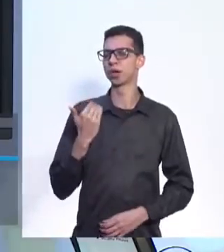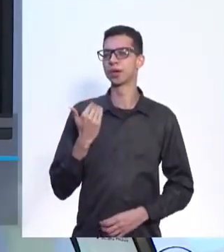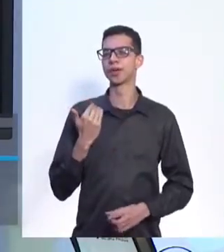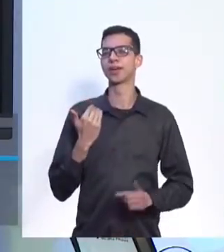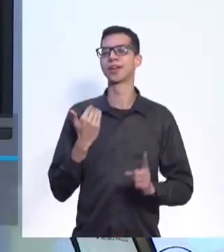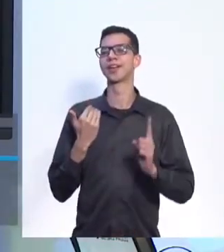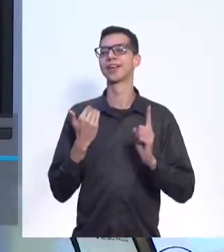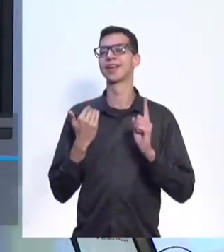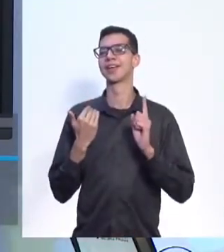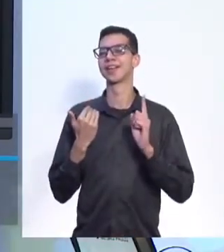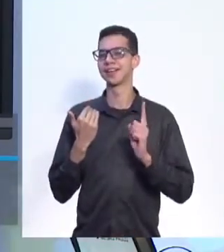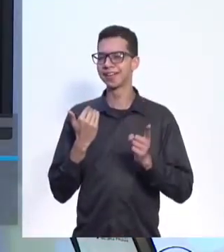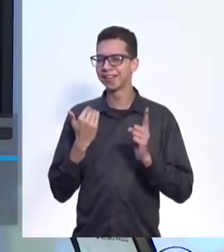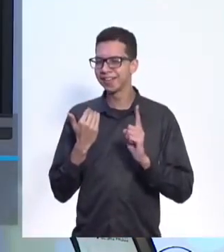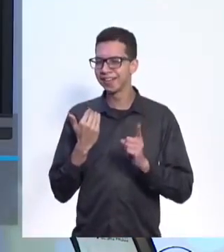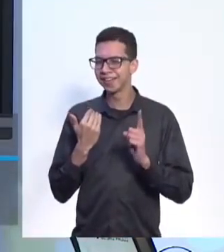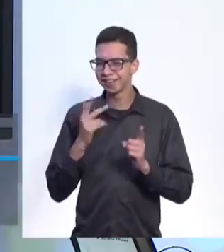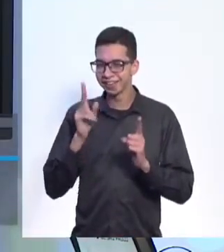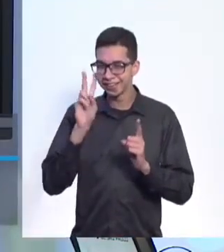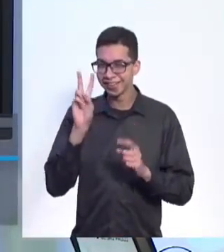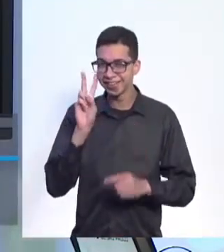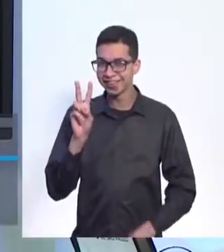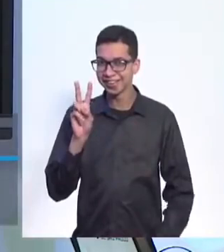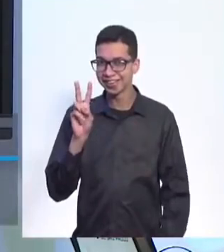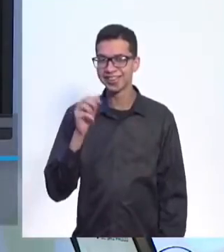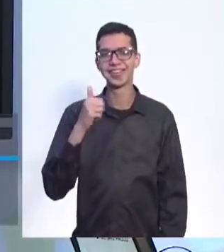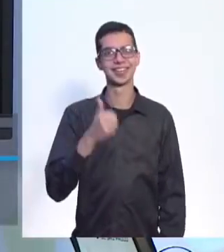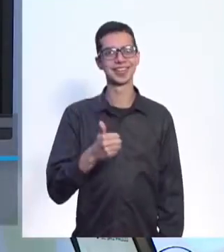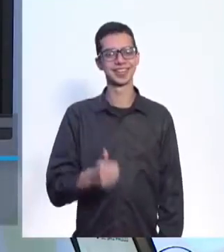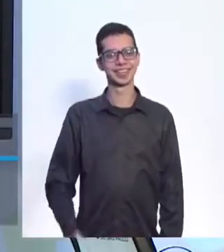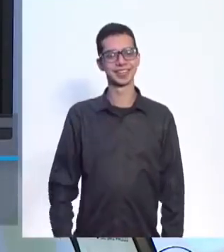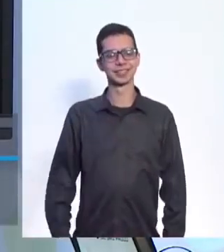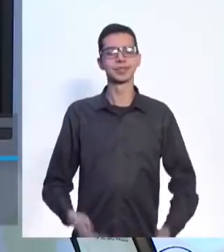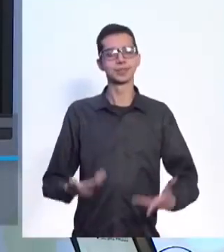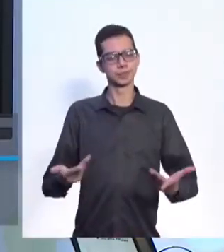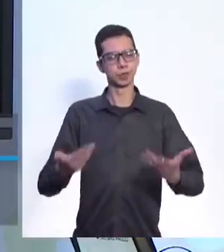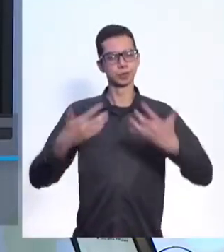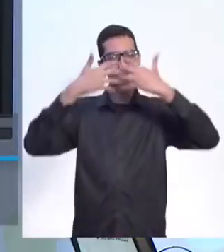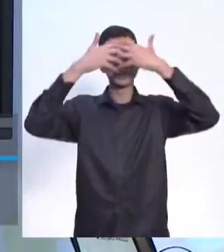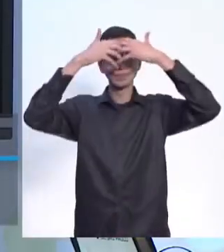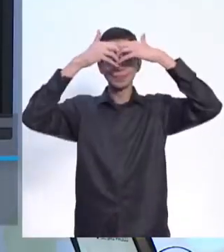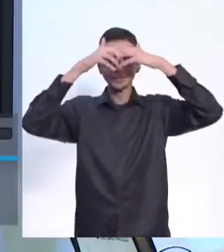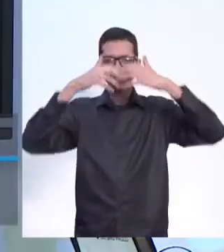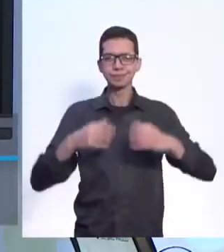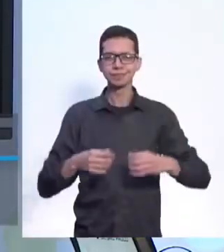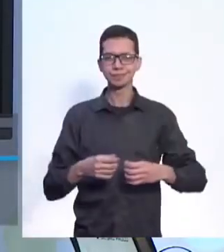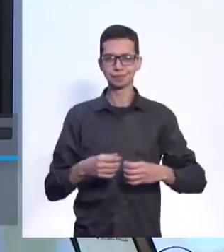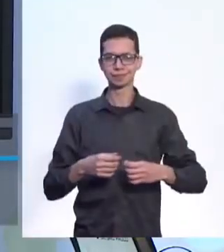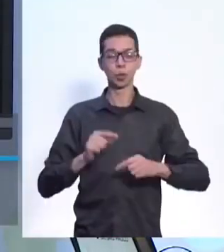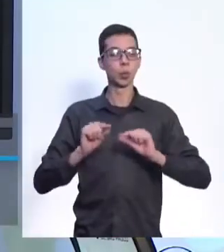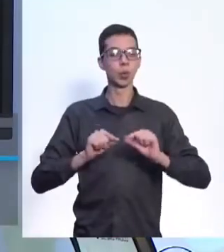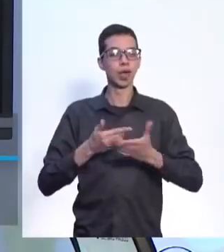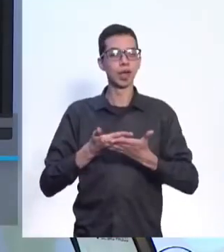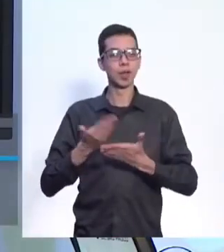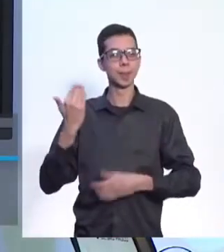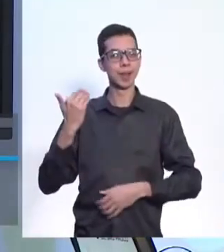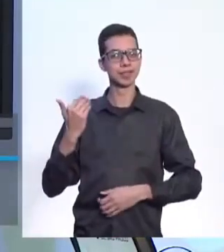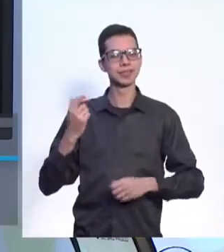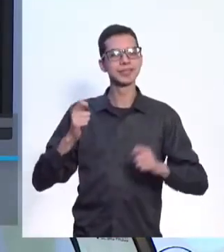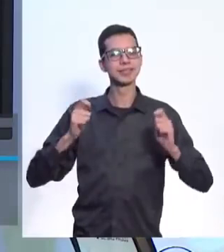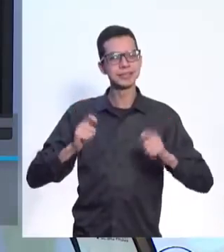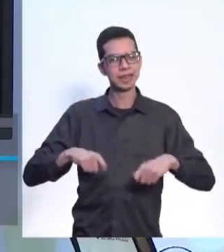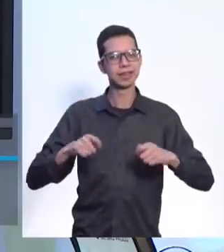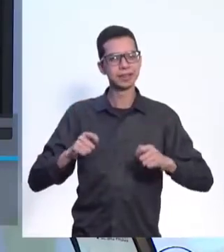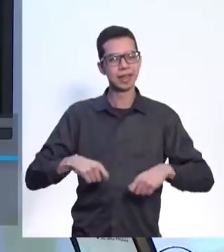Ah, você está lembrando? Pois é. Então, vamos pensar nessas possibilidades da aula passada, porque